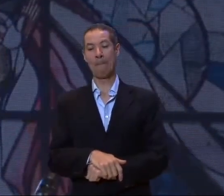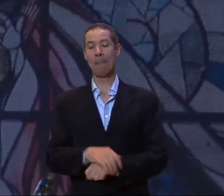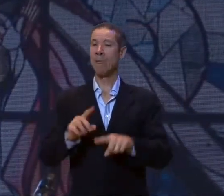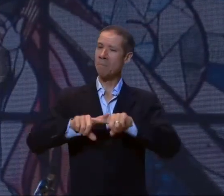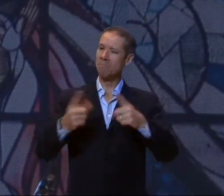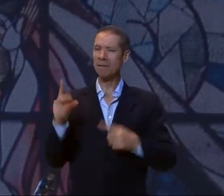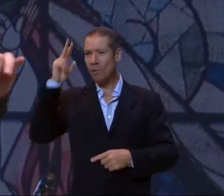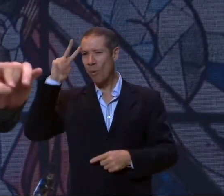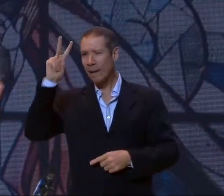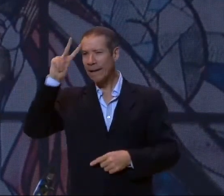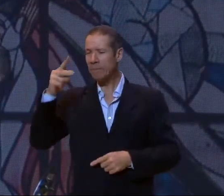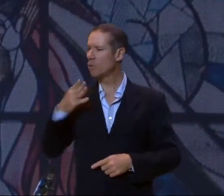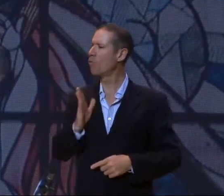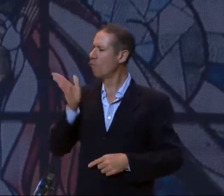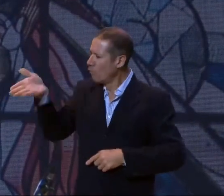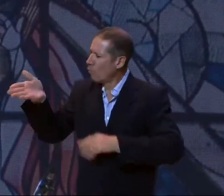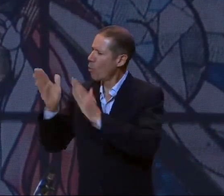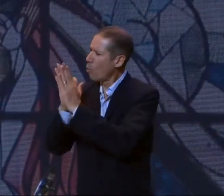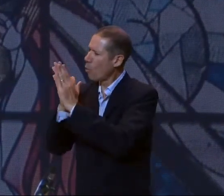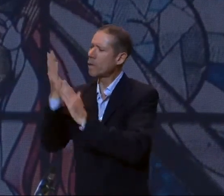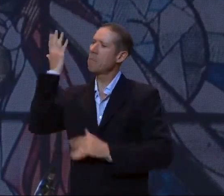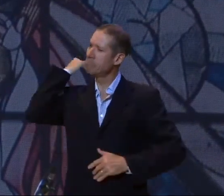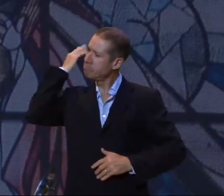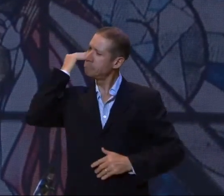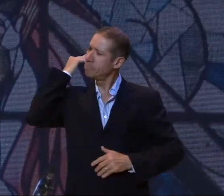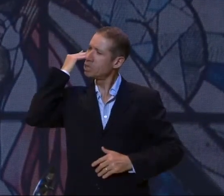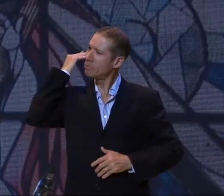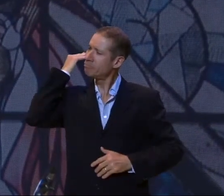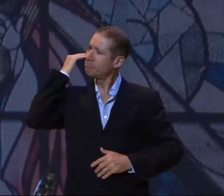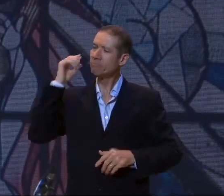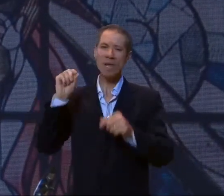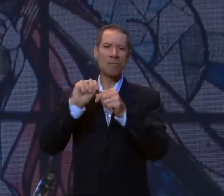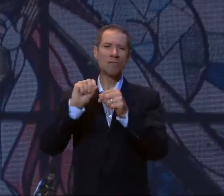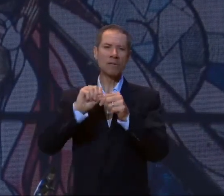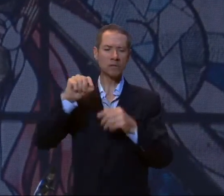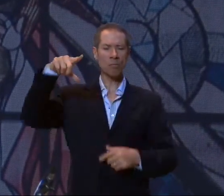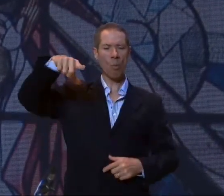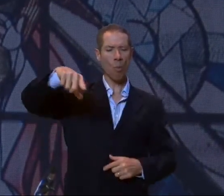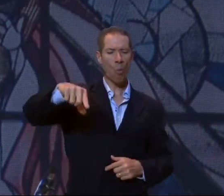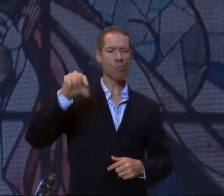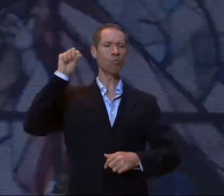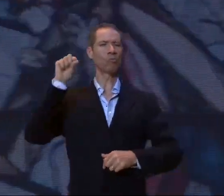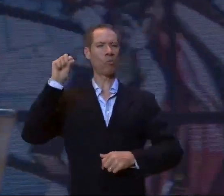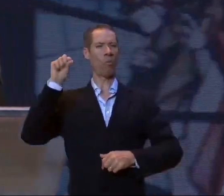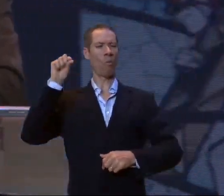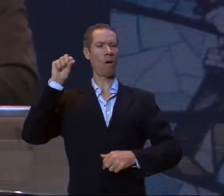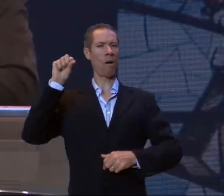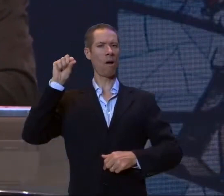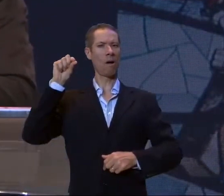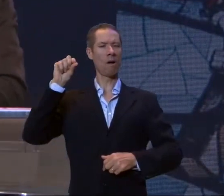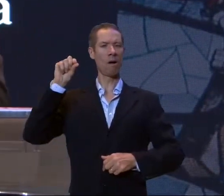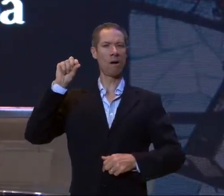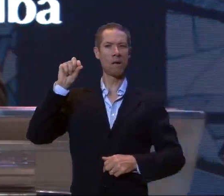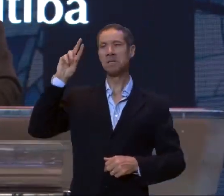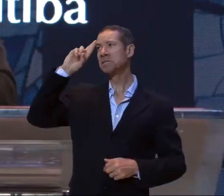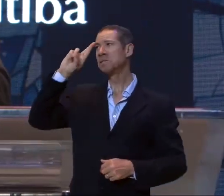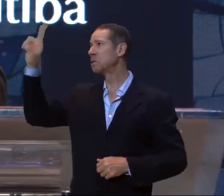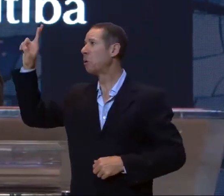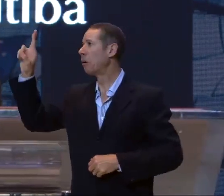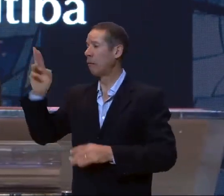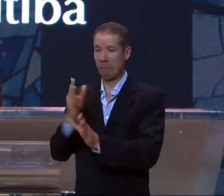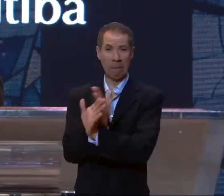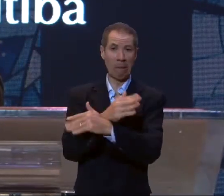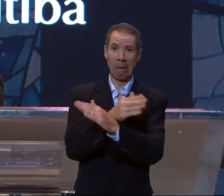Mas eu lembro que eu fui orar um dia e eu fiz uma escolha. Senhor, eu não sei lidar com